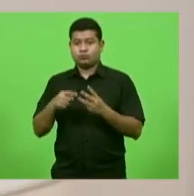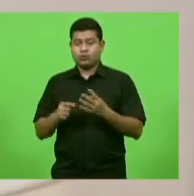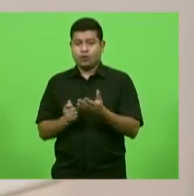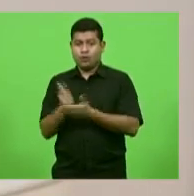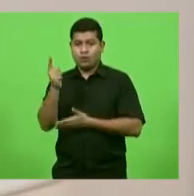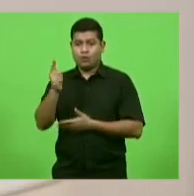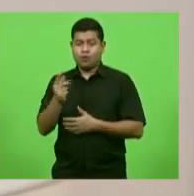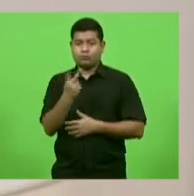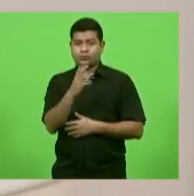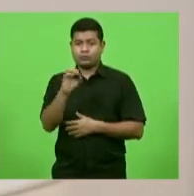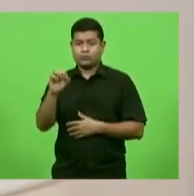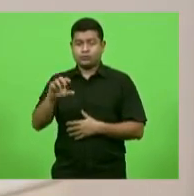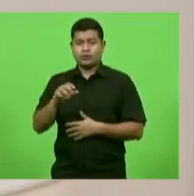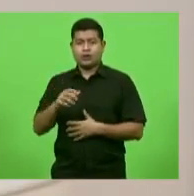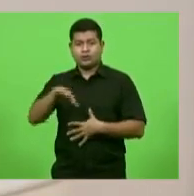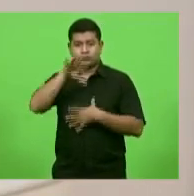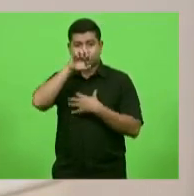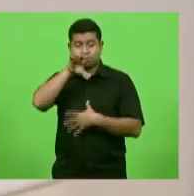200 ventiladores pulmonares.